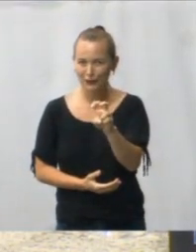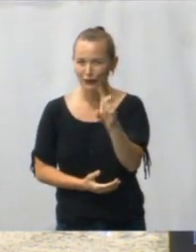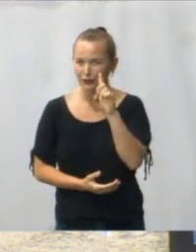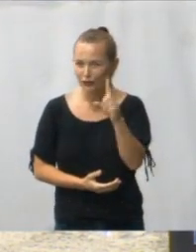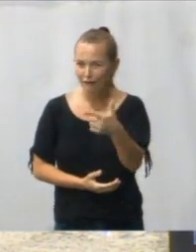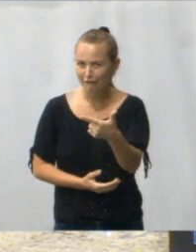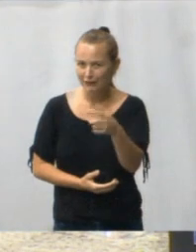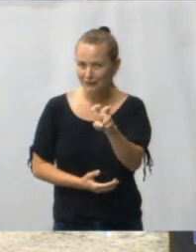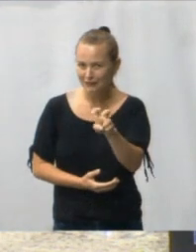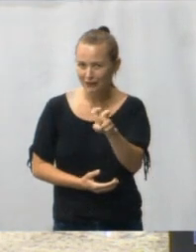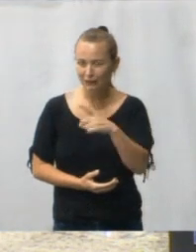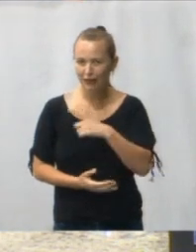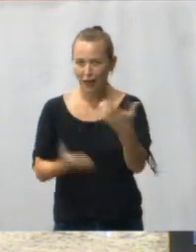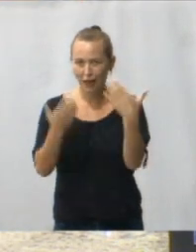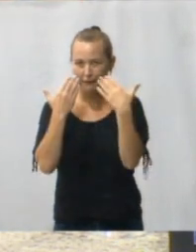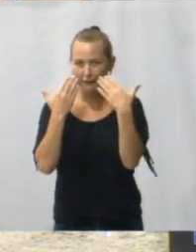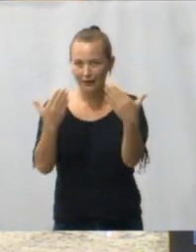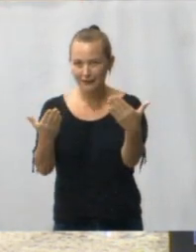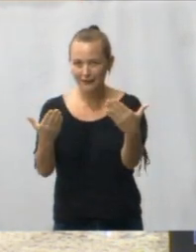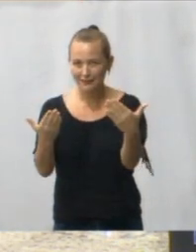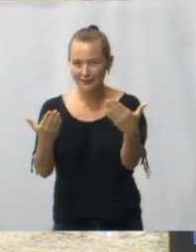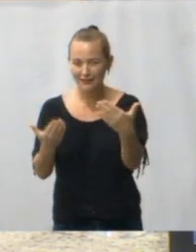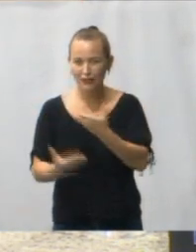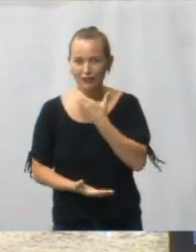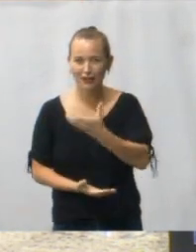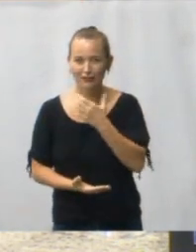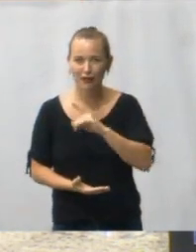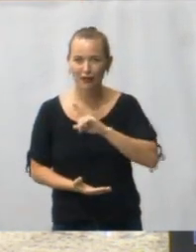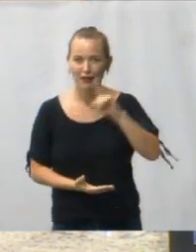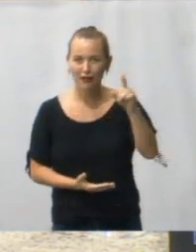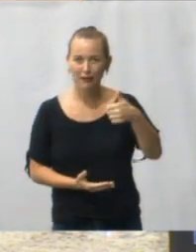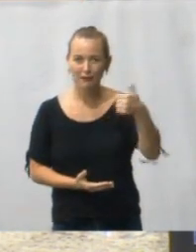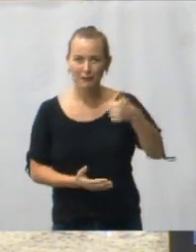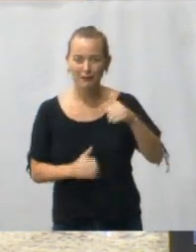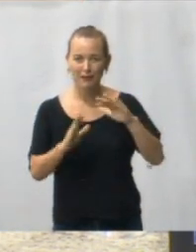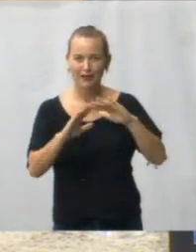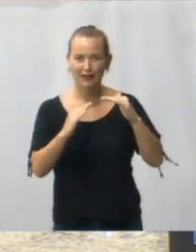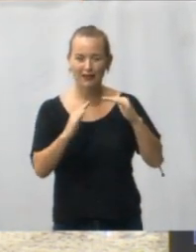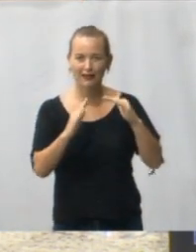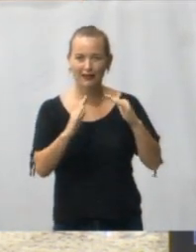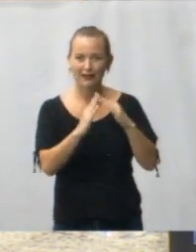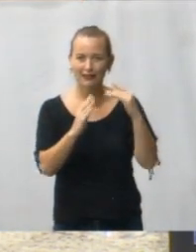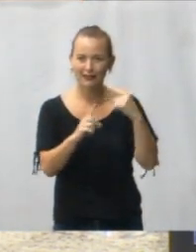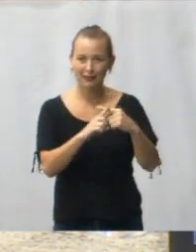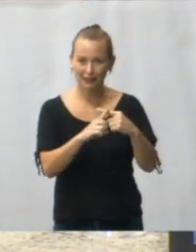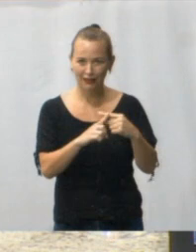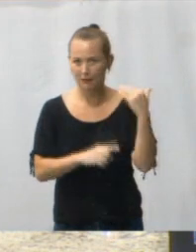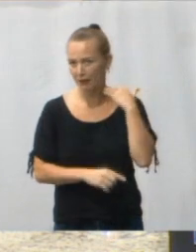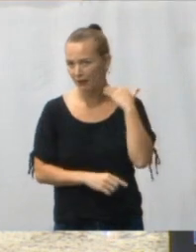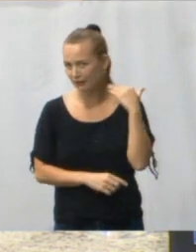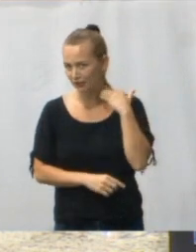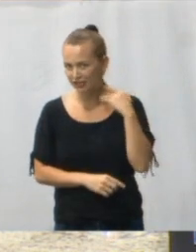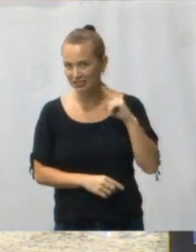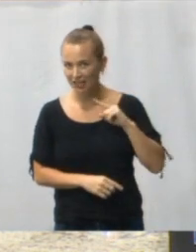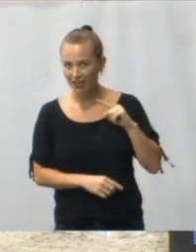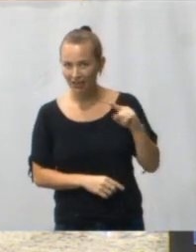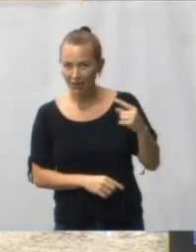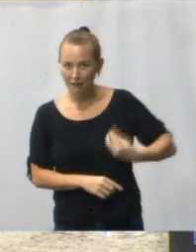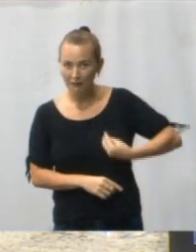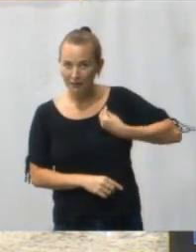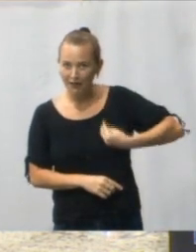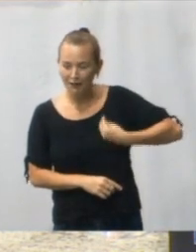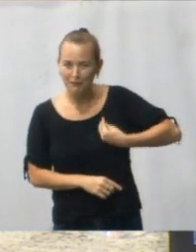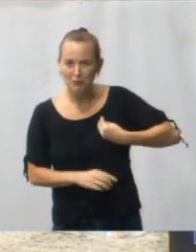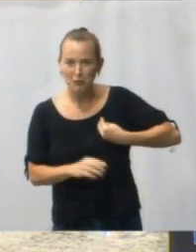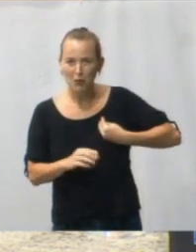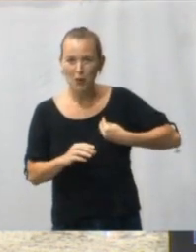de Natal ali na primeira Igreja Batista de Vitória. Ela fez participação no coral, a coisa mais linda. Brandino,